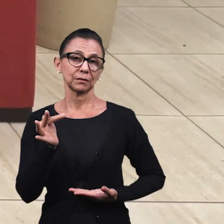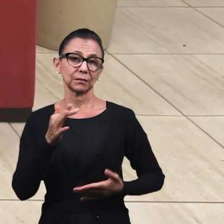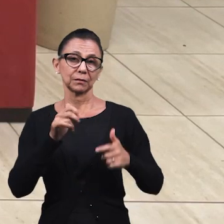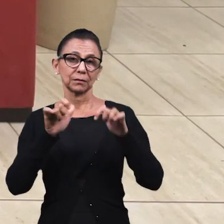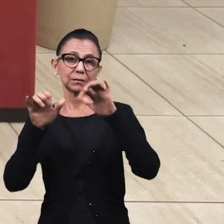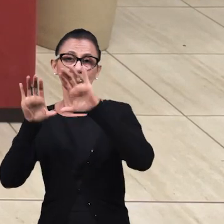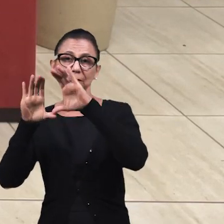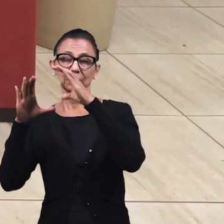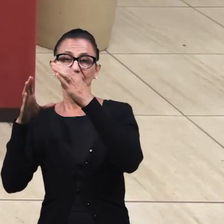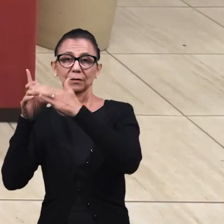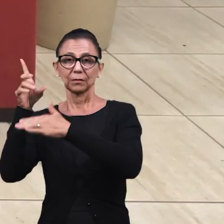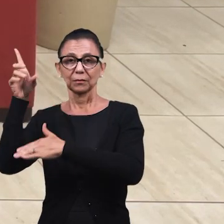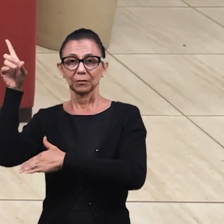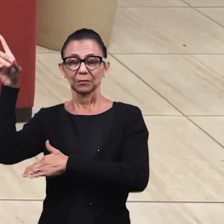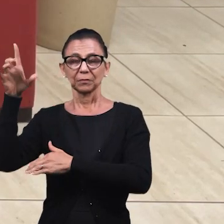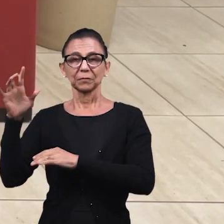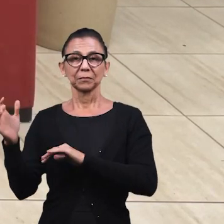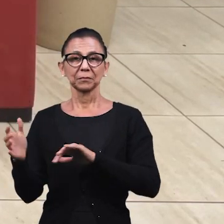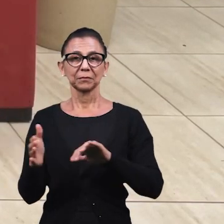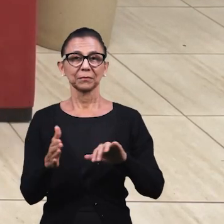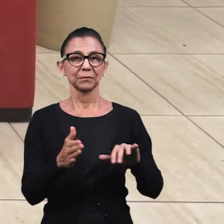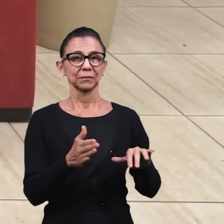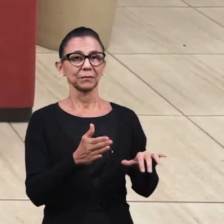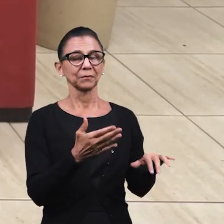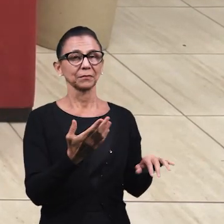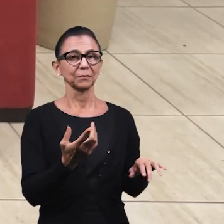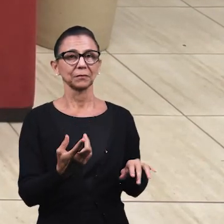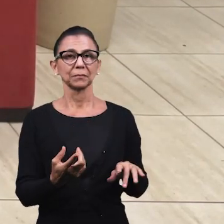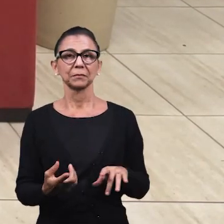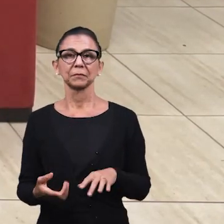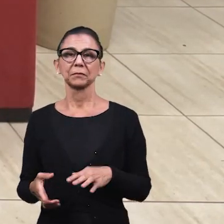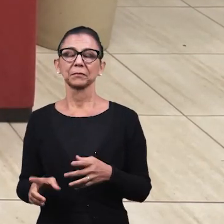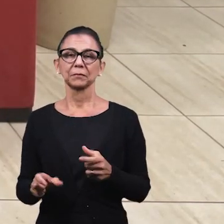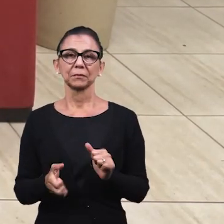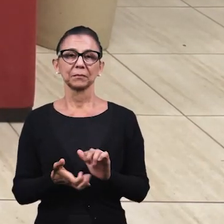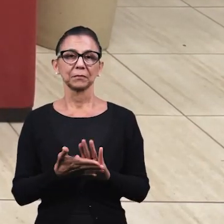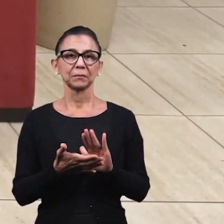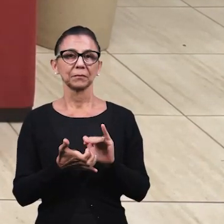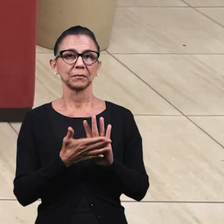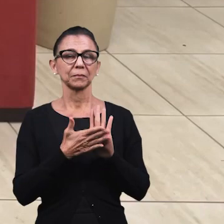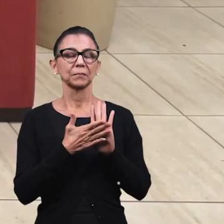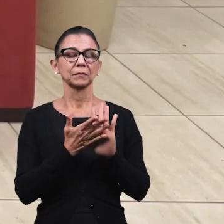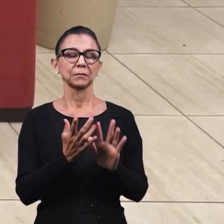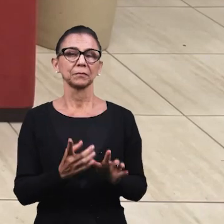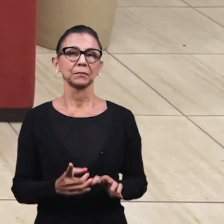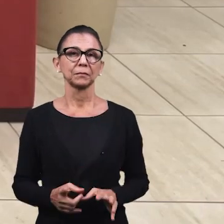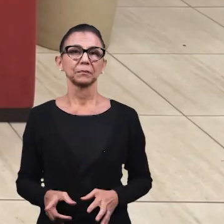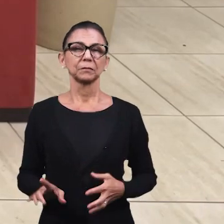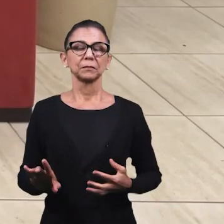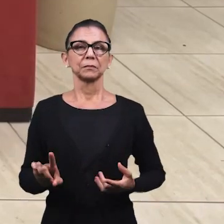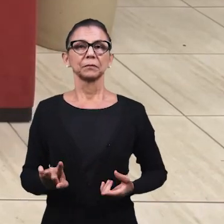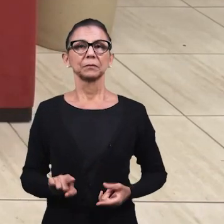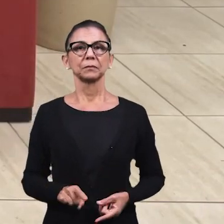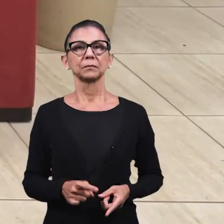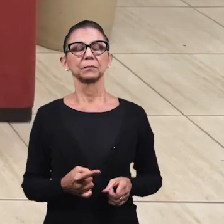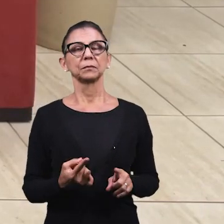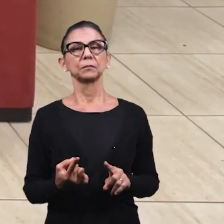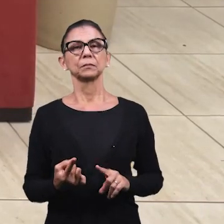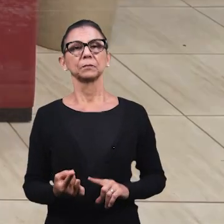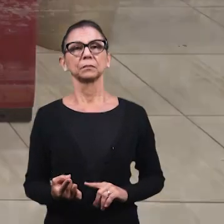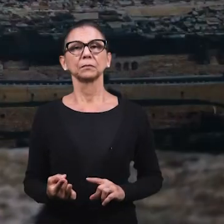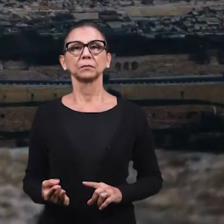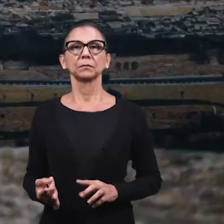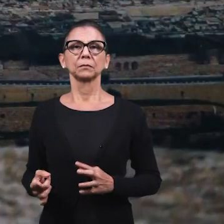estaremos todos juntos na glória com o Senhor. Glória a Jesus. Glória a Jesus. Vamos adorar ao Senhor então, com a alegria que está transbordando em nosso